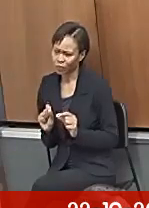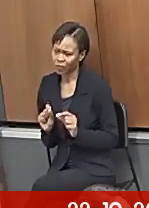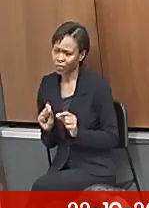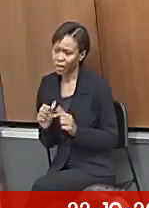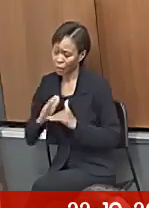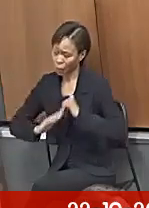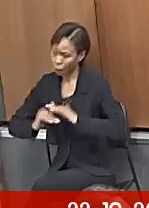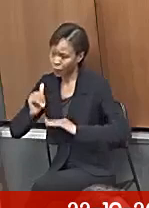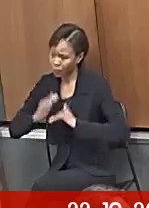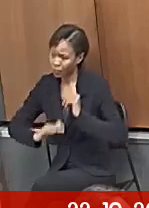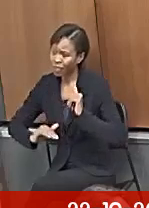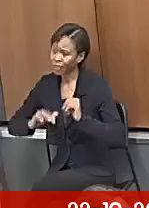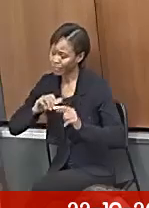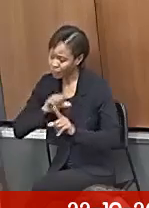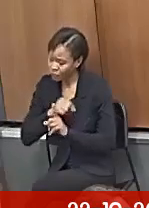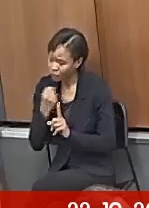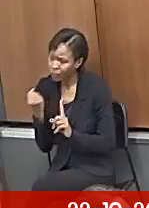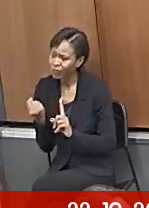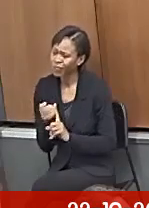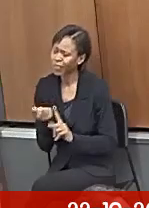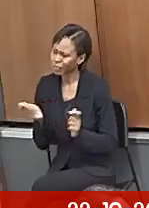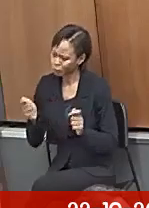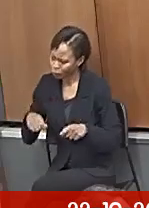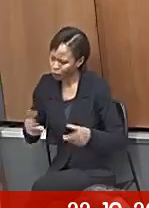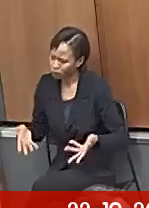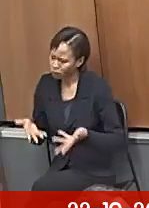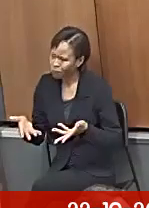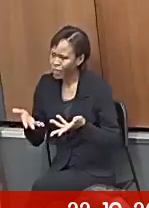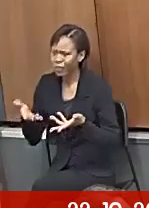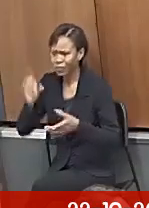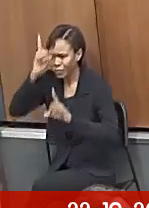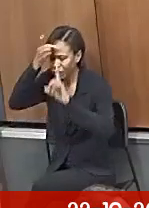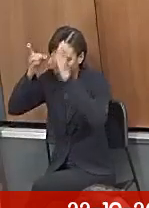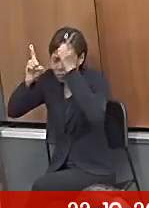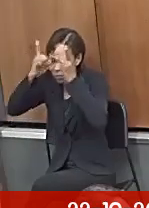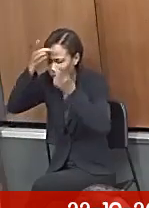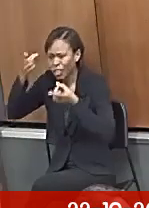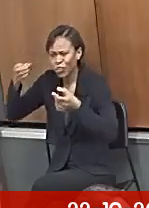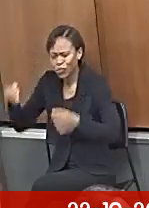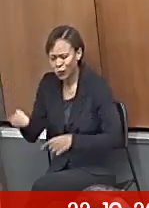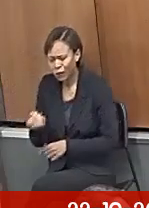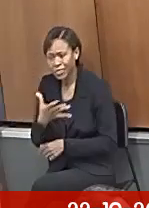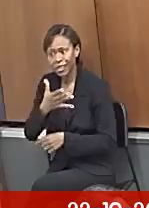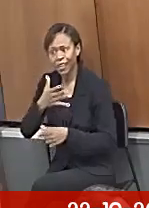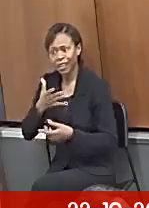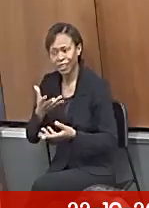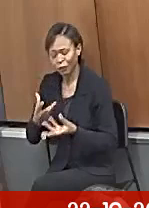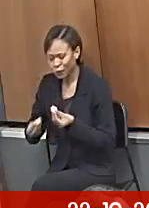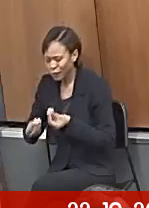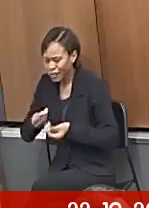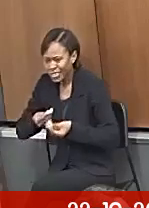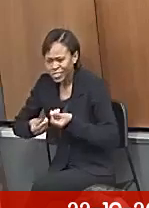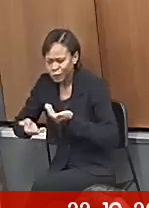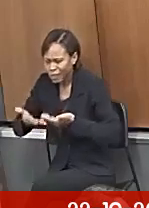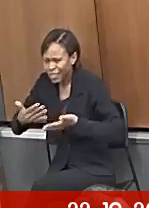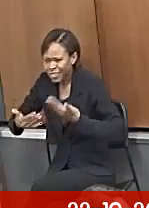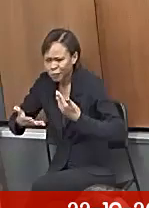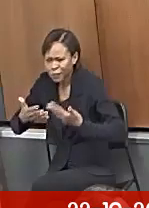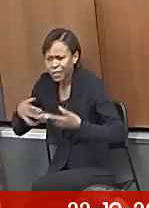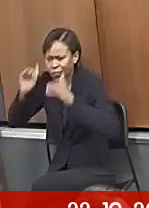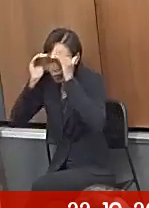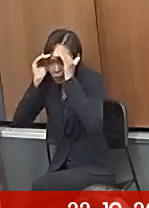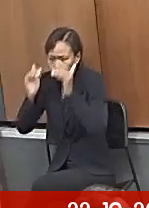sociedade e aos desafios do mundo de hoje. A criatividade, a inovação, a flexibilidade, o respeito. Essa